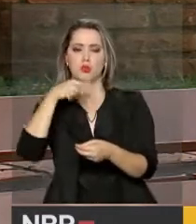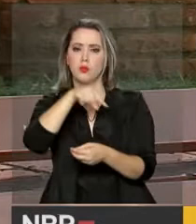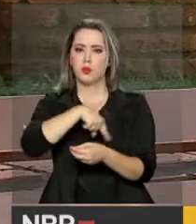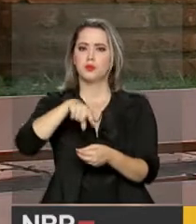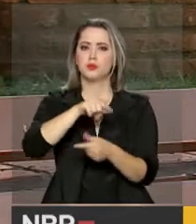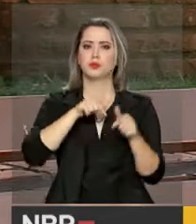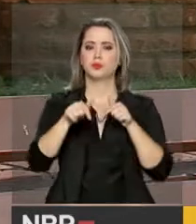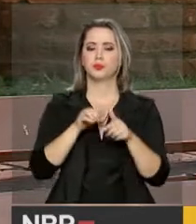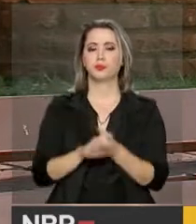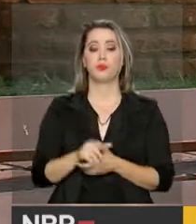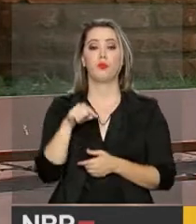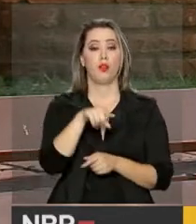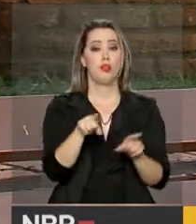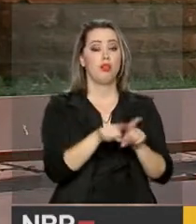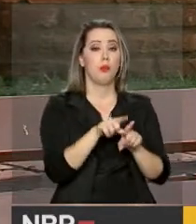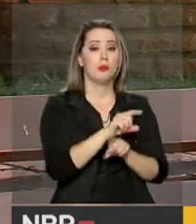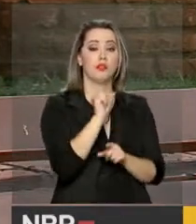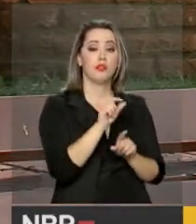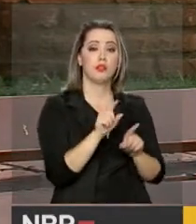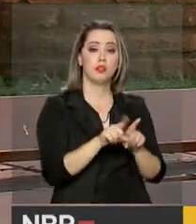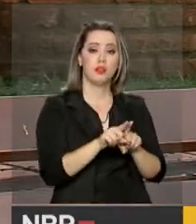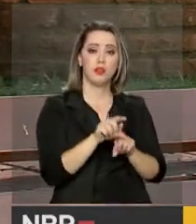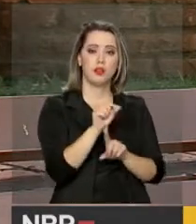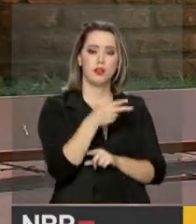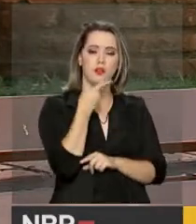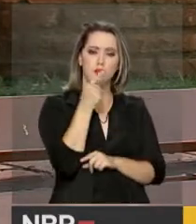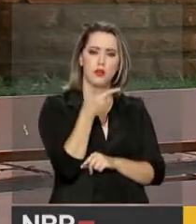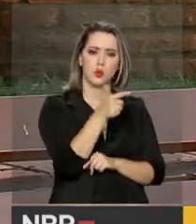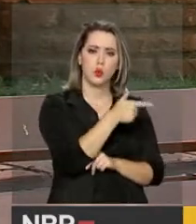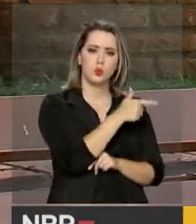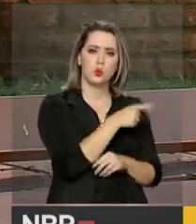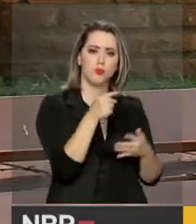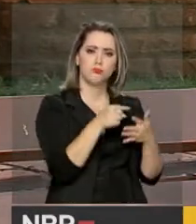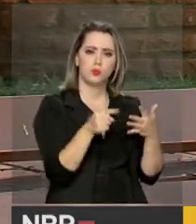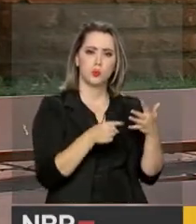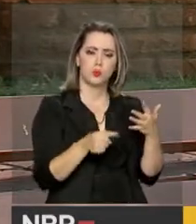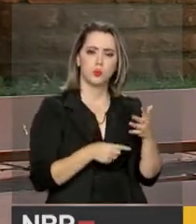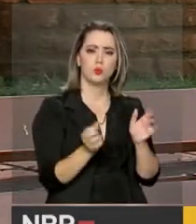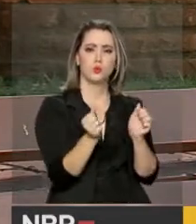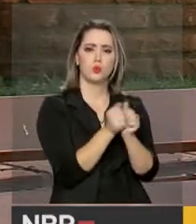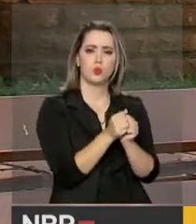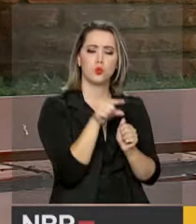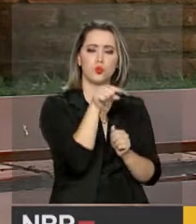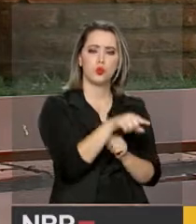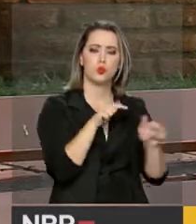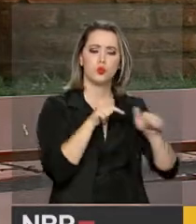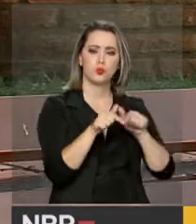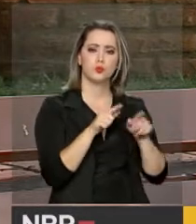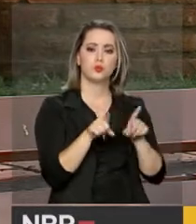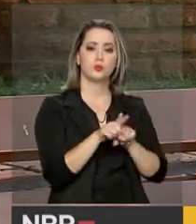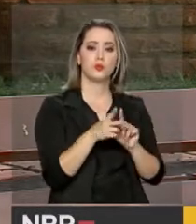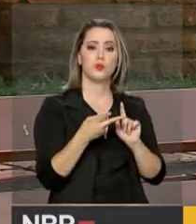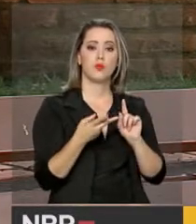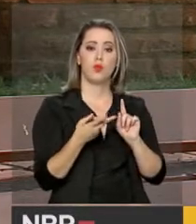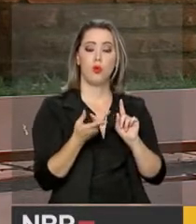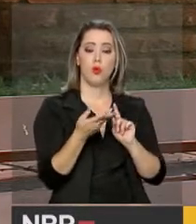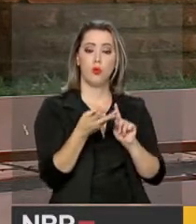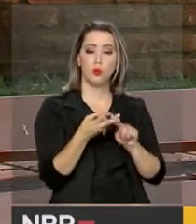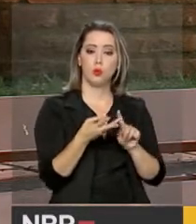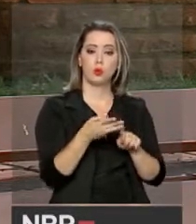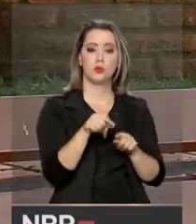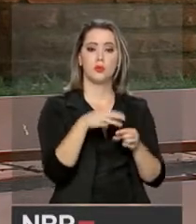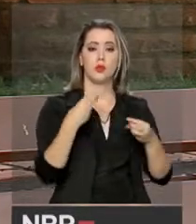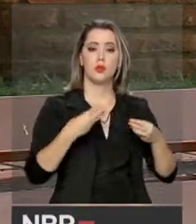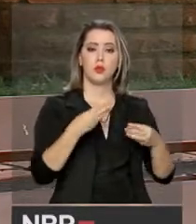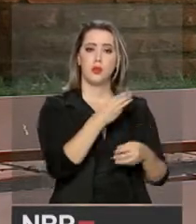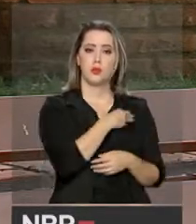priorização de ações. Além disso, repito que existem outros órgãos que também atuam nessa seara e um deles que recebe denúncias também é o